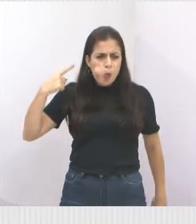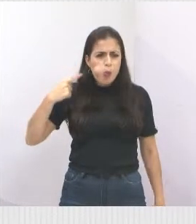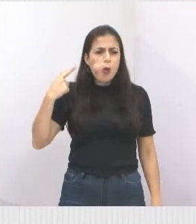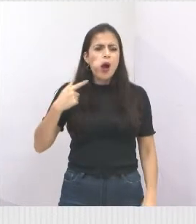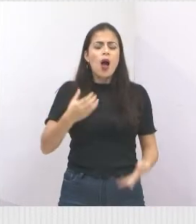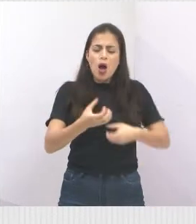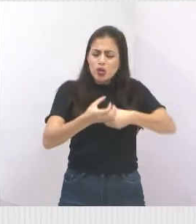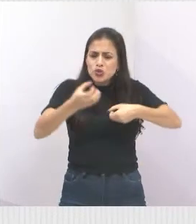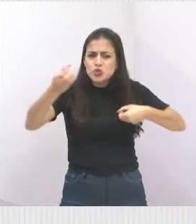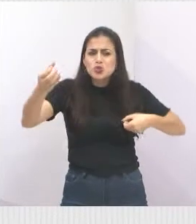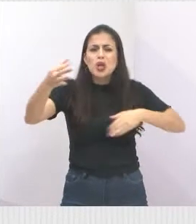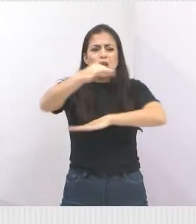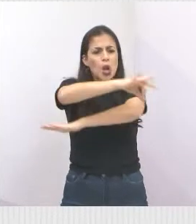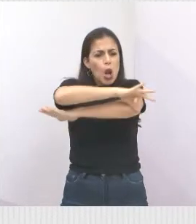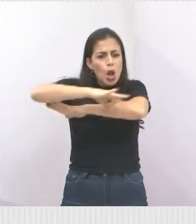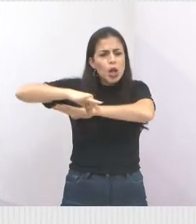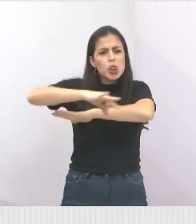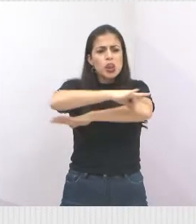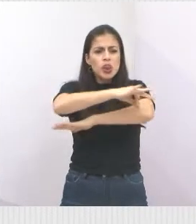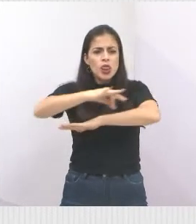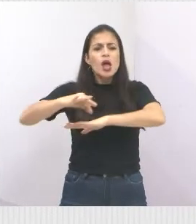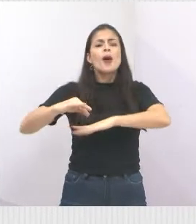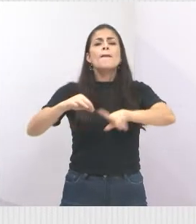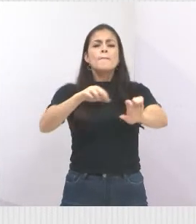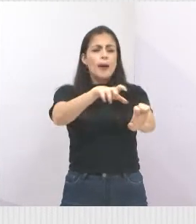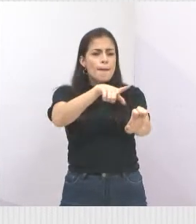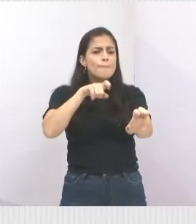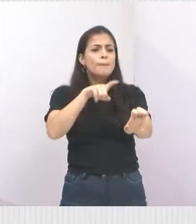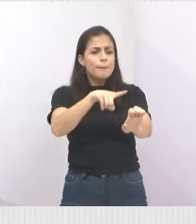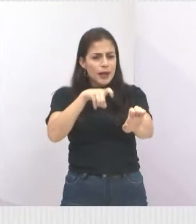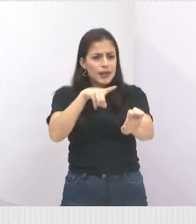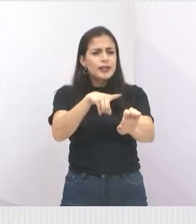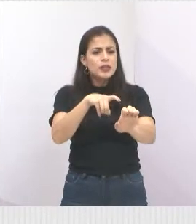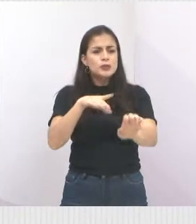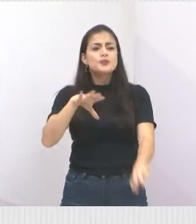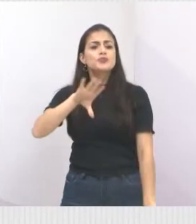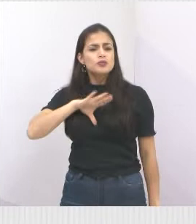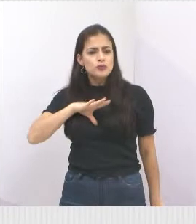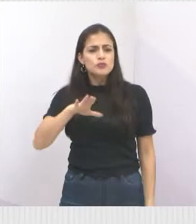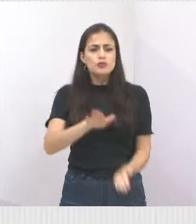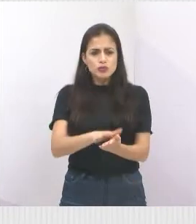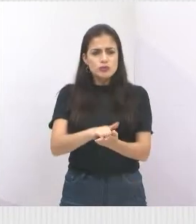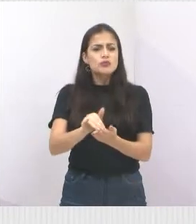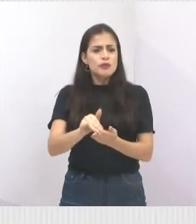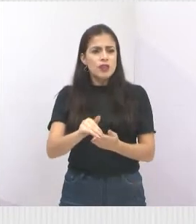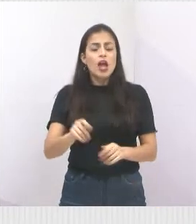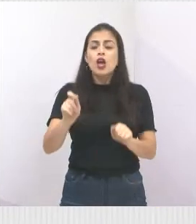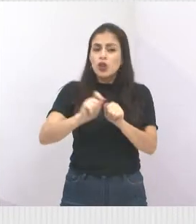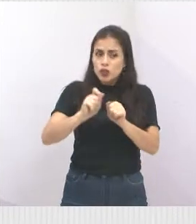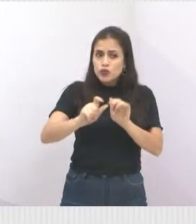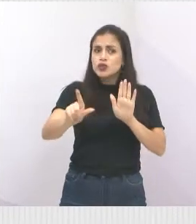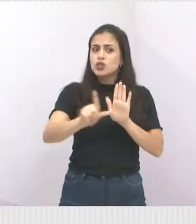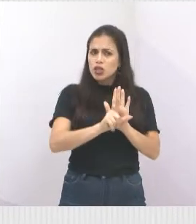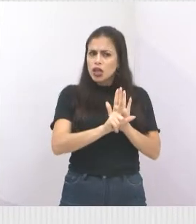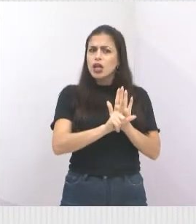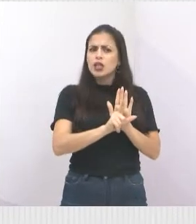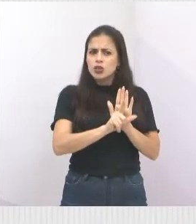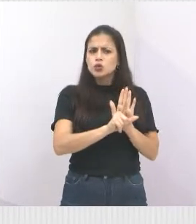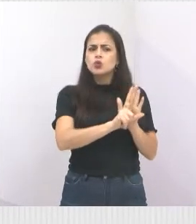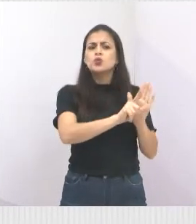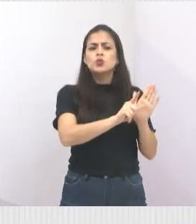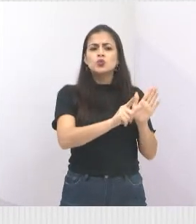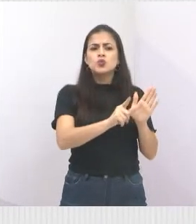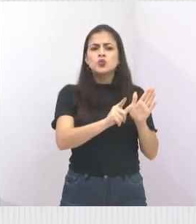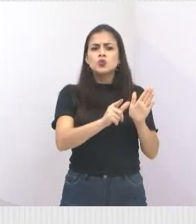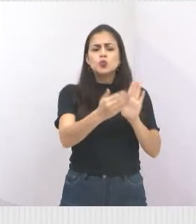arquiteto com empreendedores da cidade de Jacareí eu fiz uma lei em várias mãos com várias